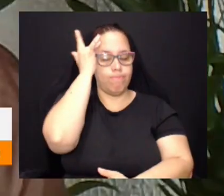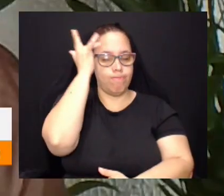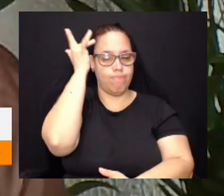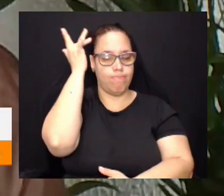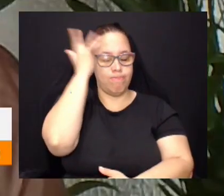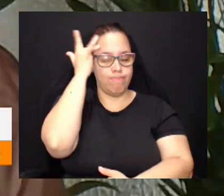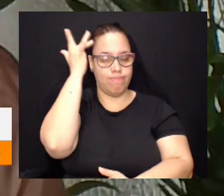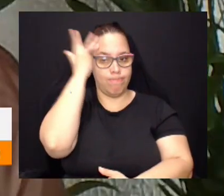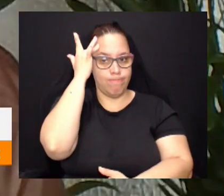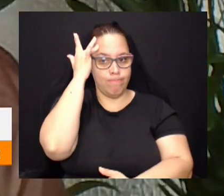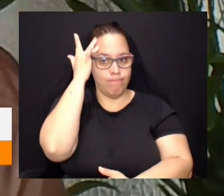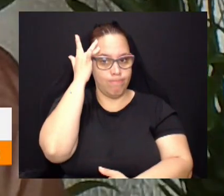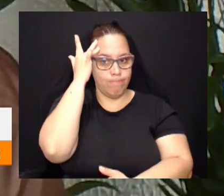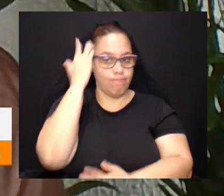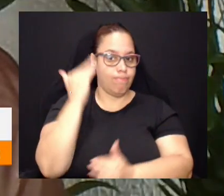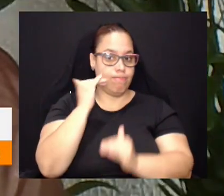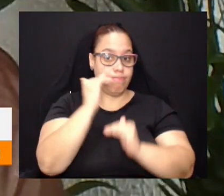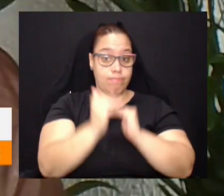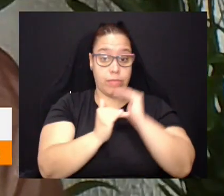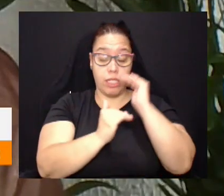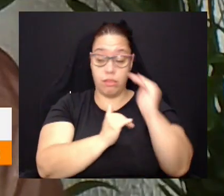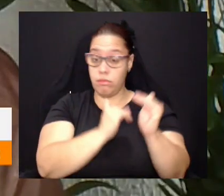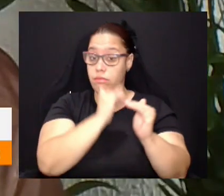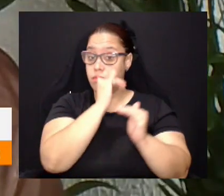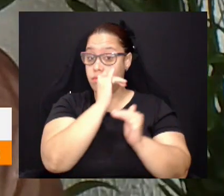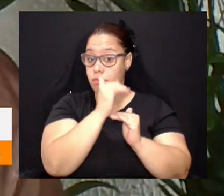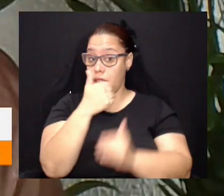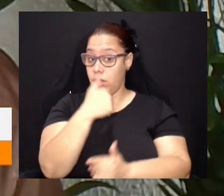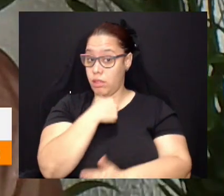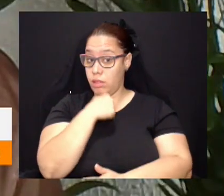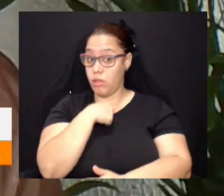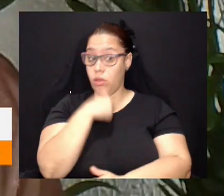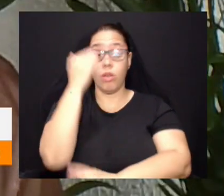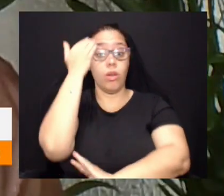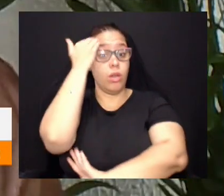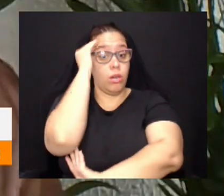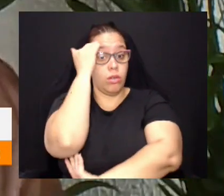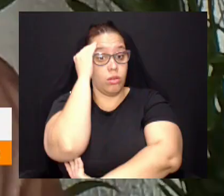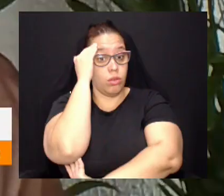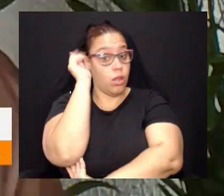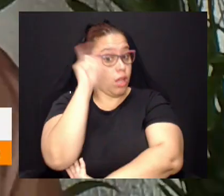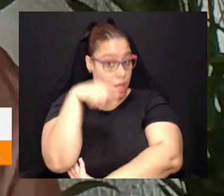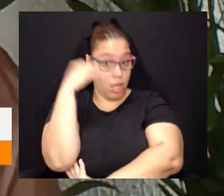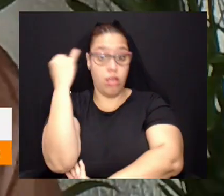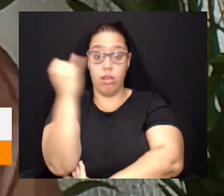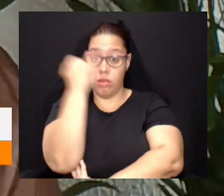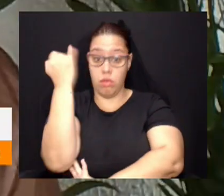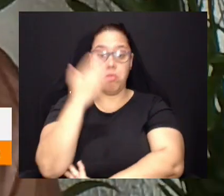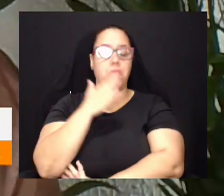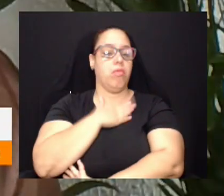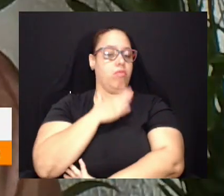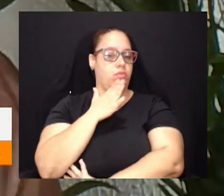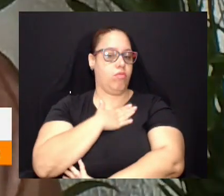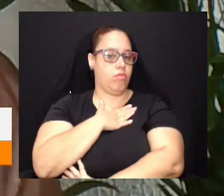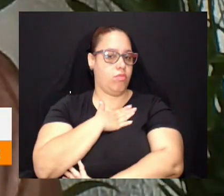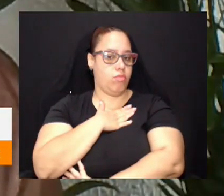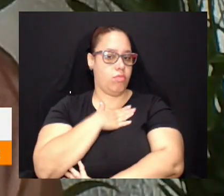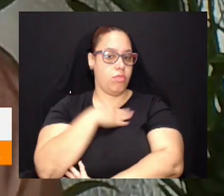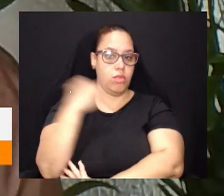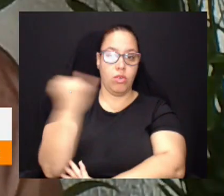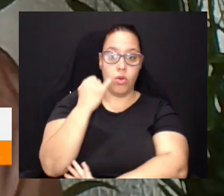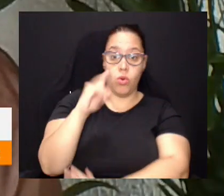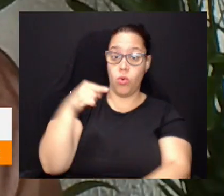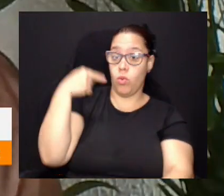na medida em que eu entendo que é importante para mim e é importante para o